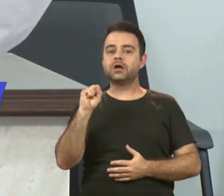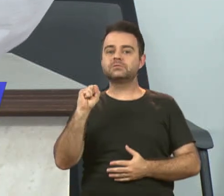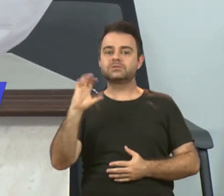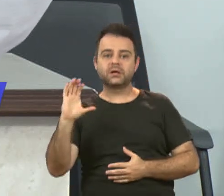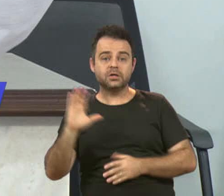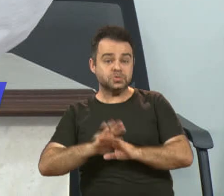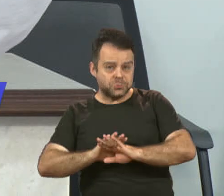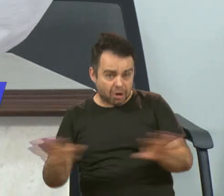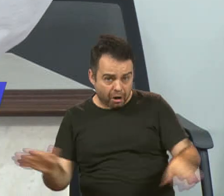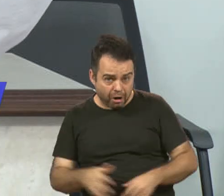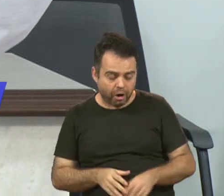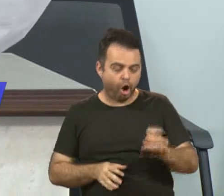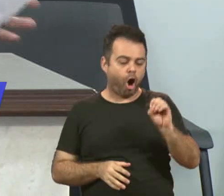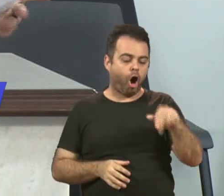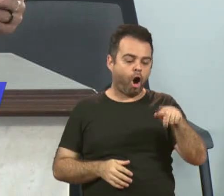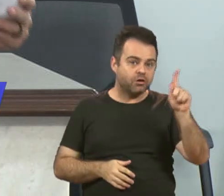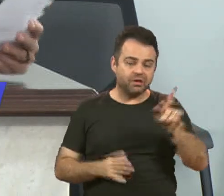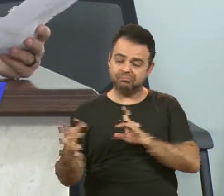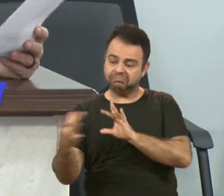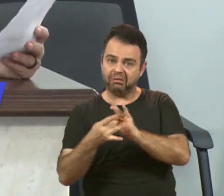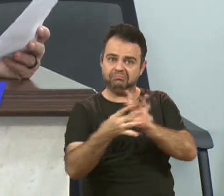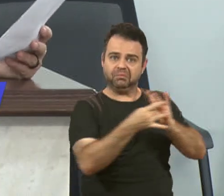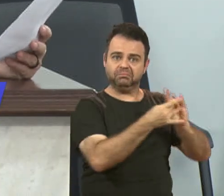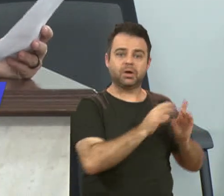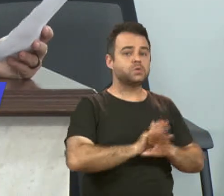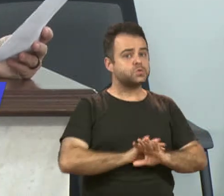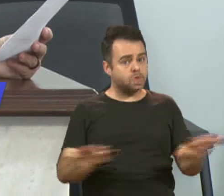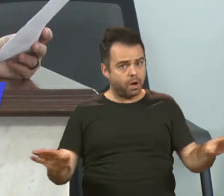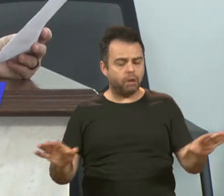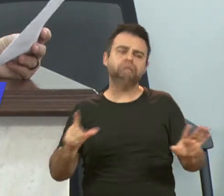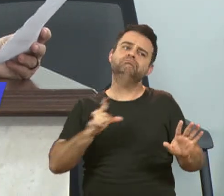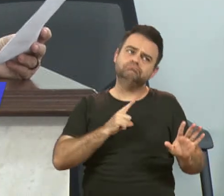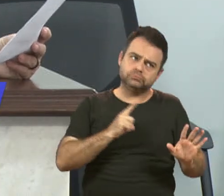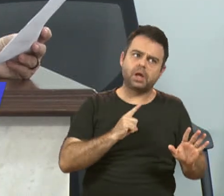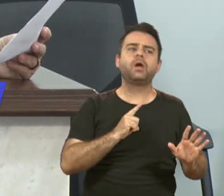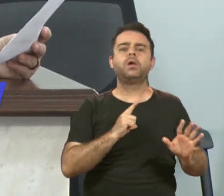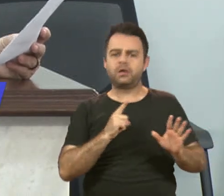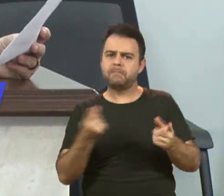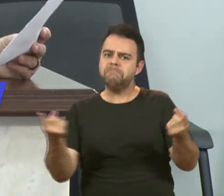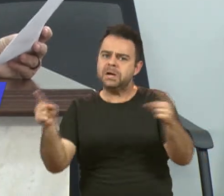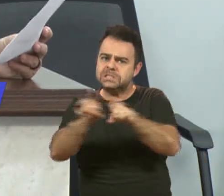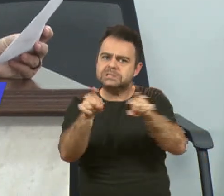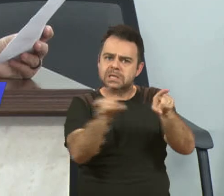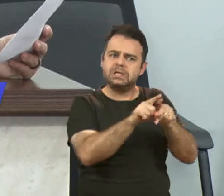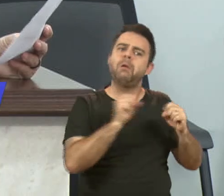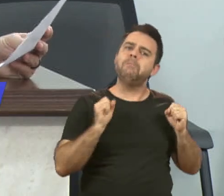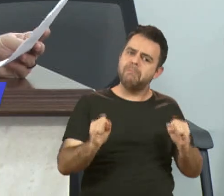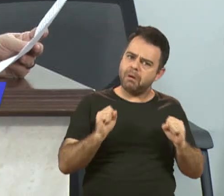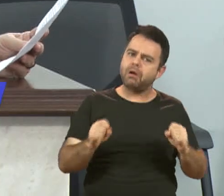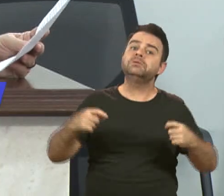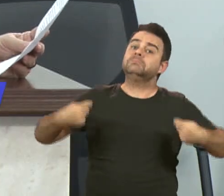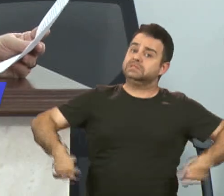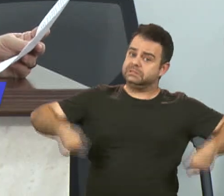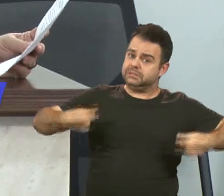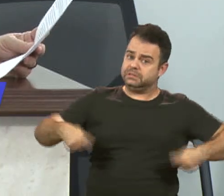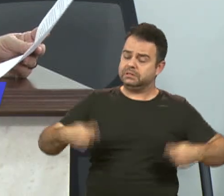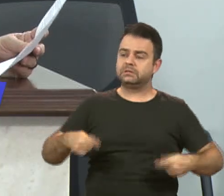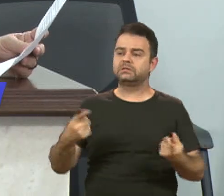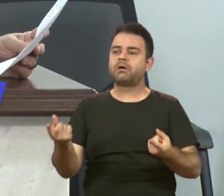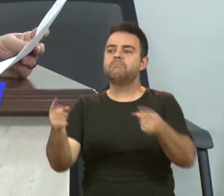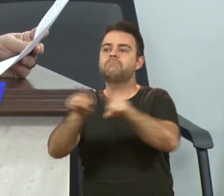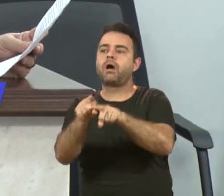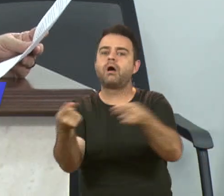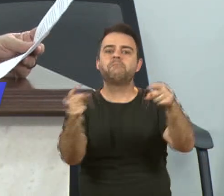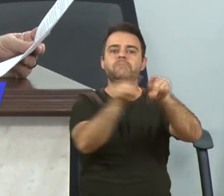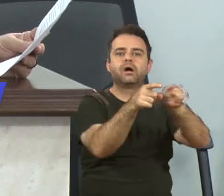via ONGs. Pode sim ter algumas parcerias, lógico. O poder público precisa das parcerias das